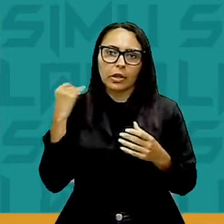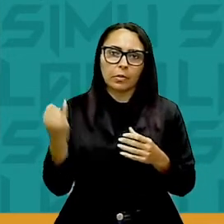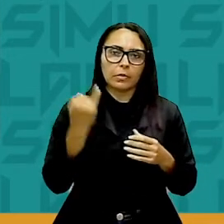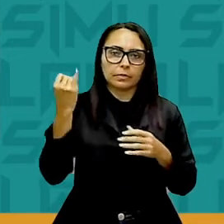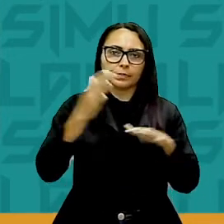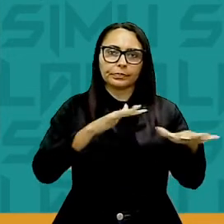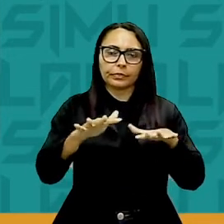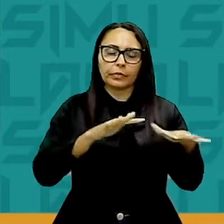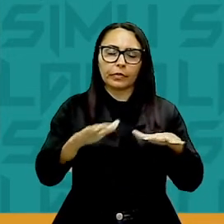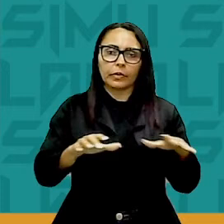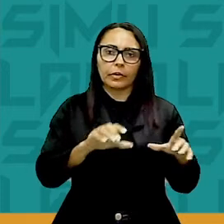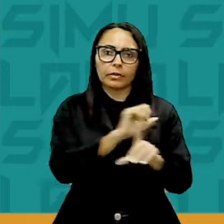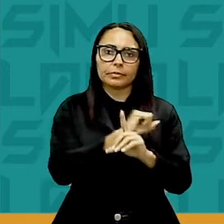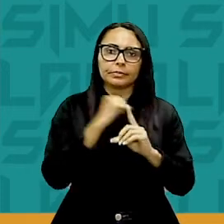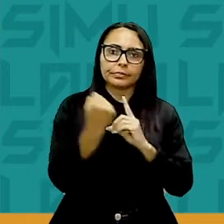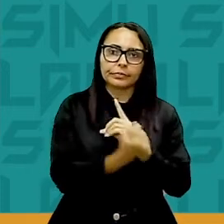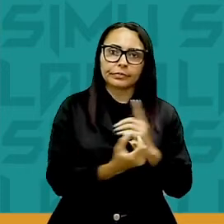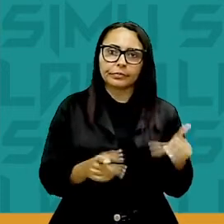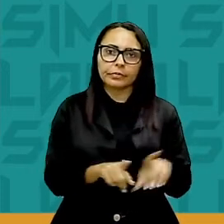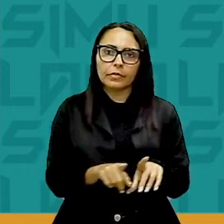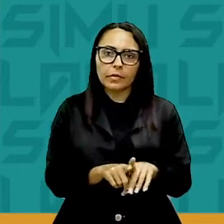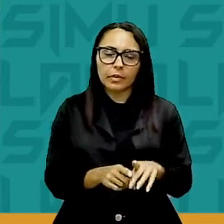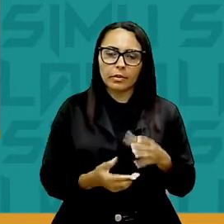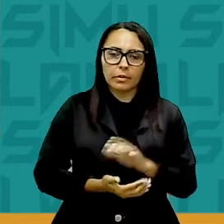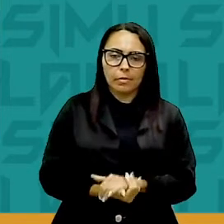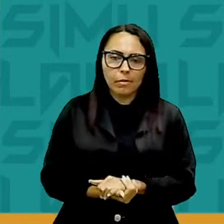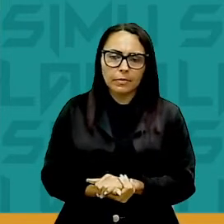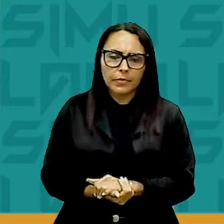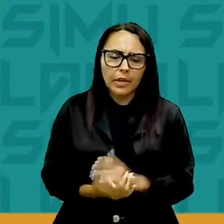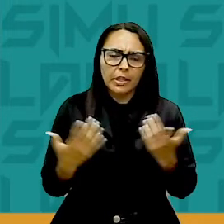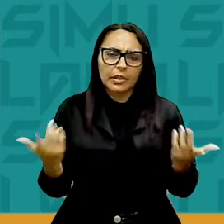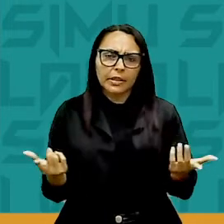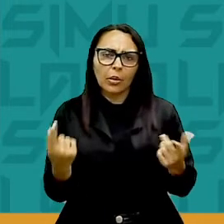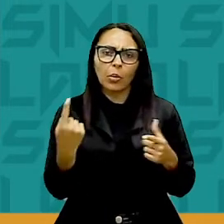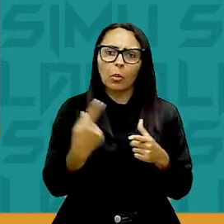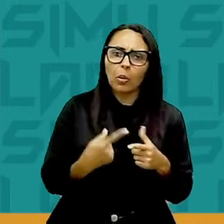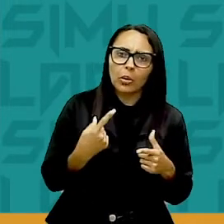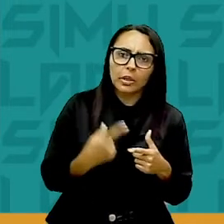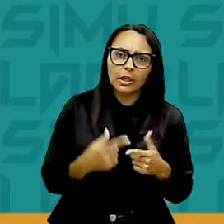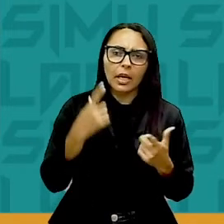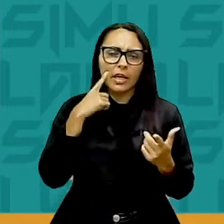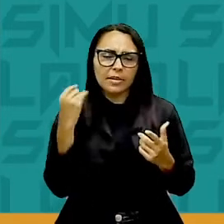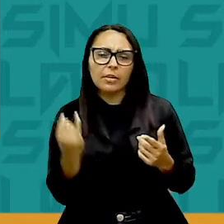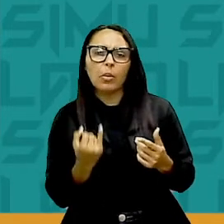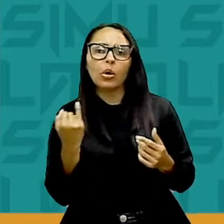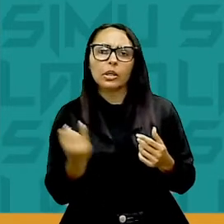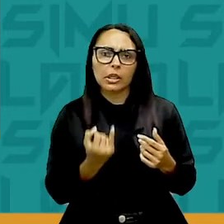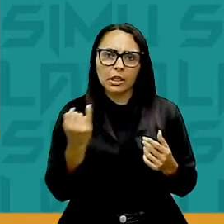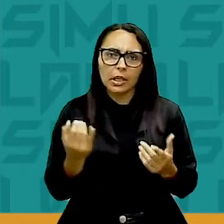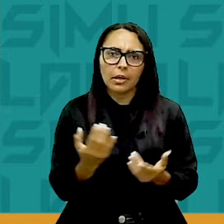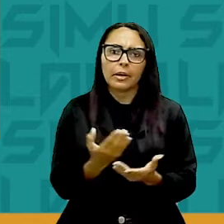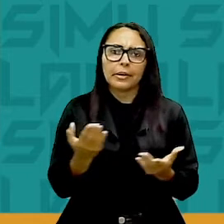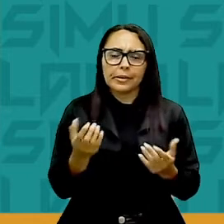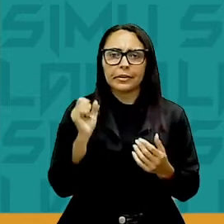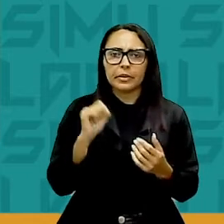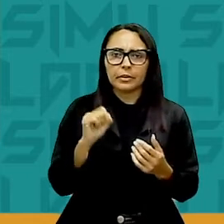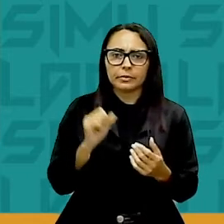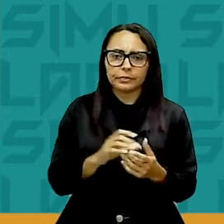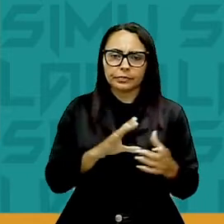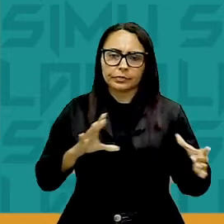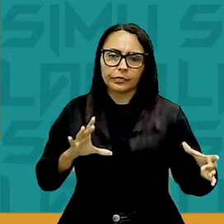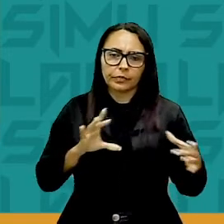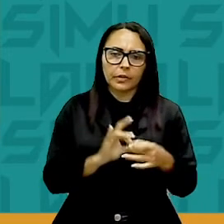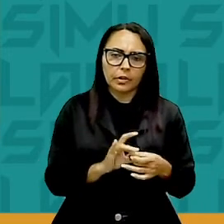movimentos sociais, né? E o porquê de ser necessário desse